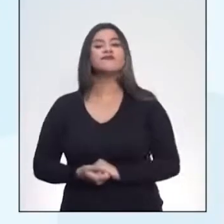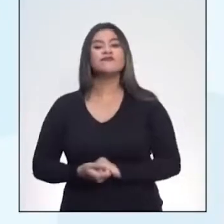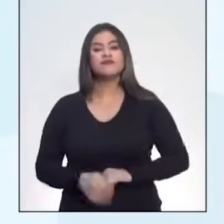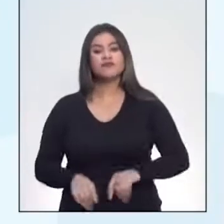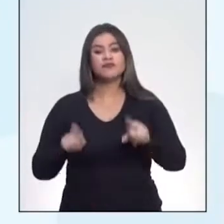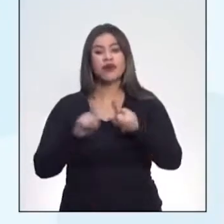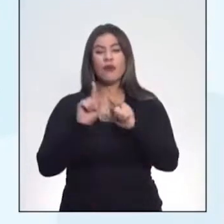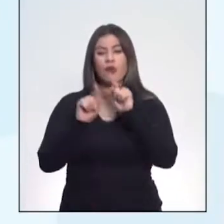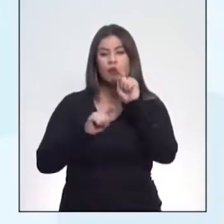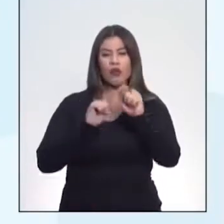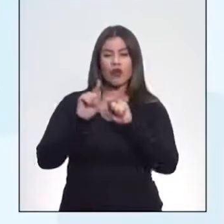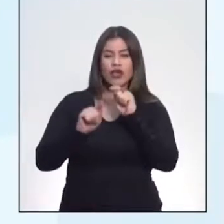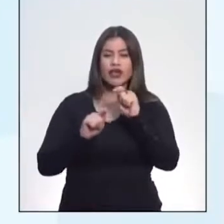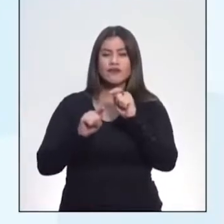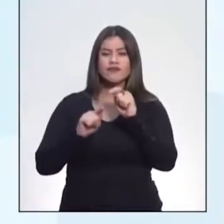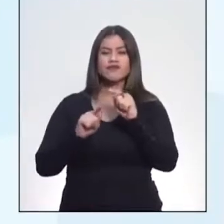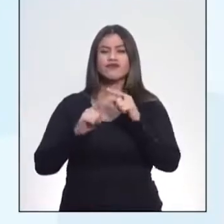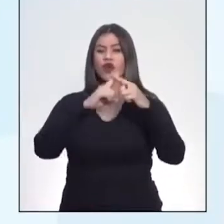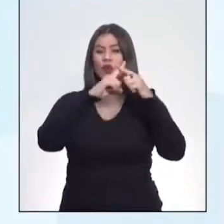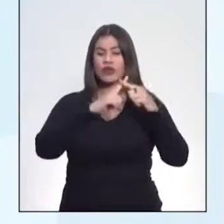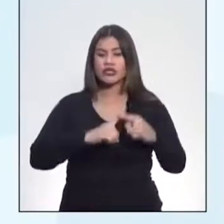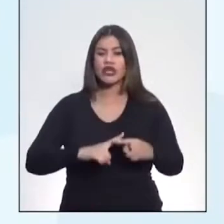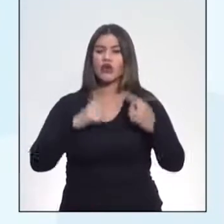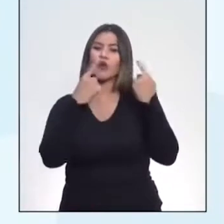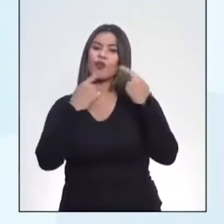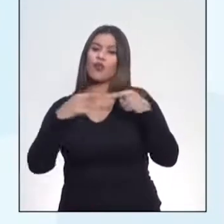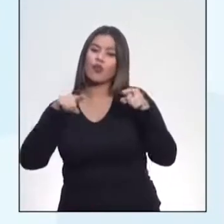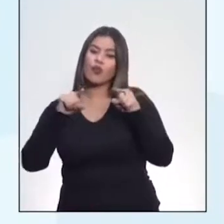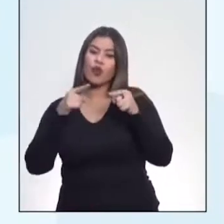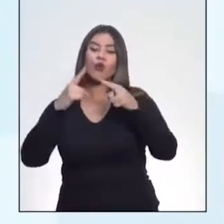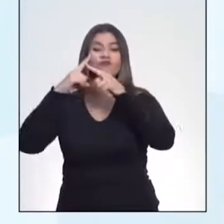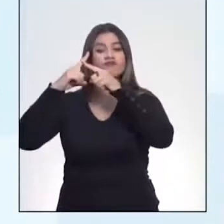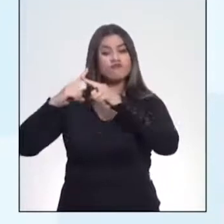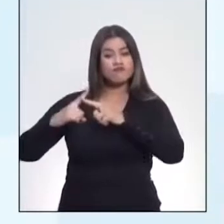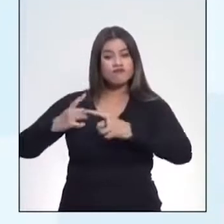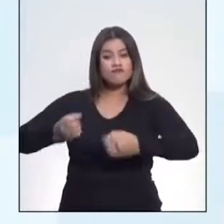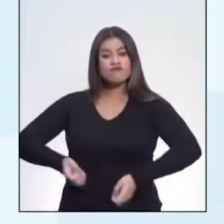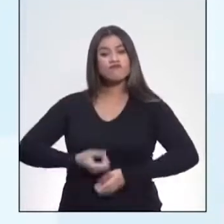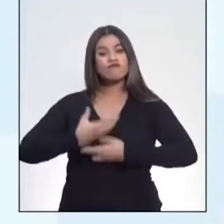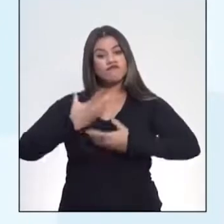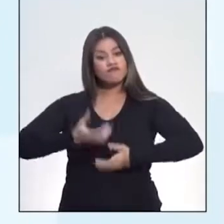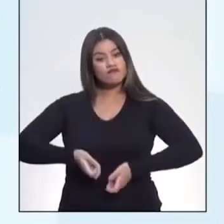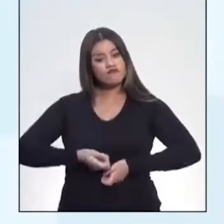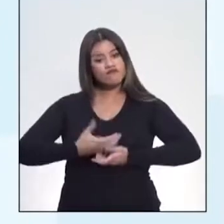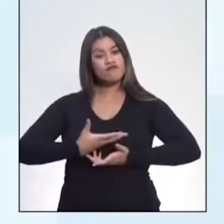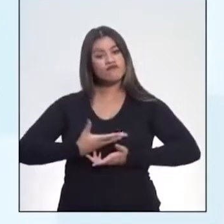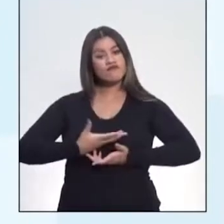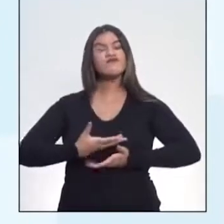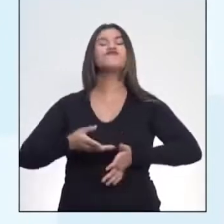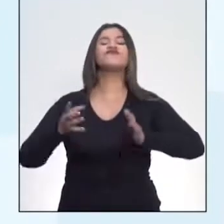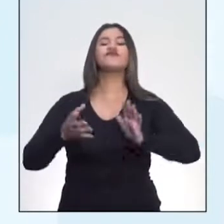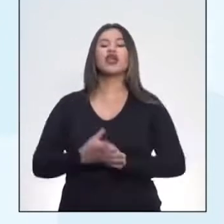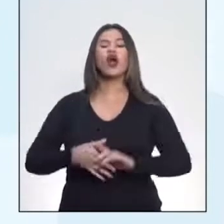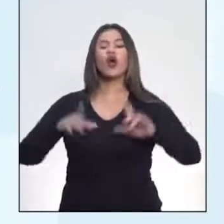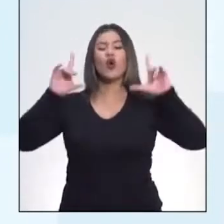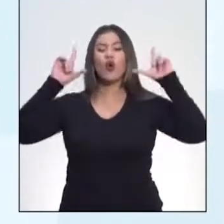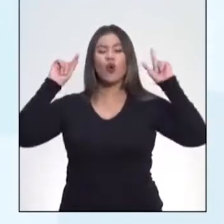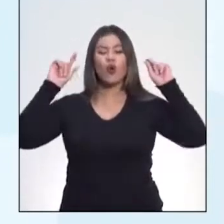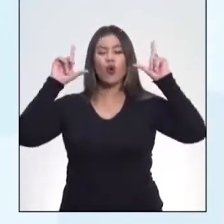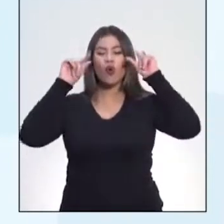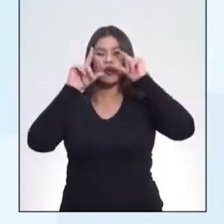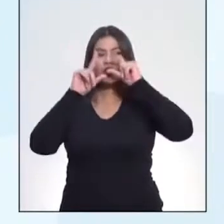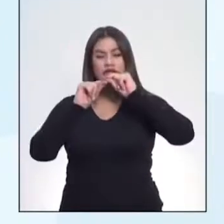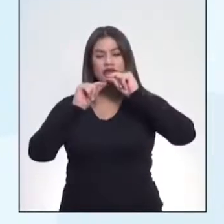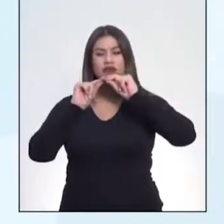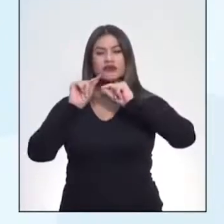competições de música competições musicais e poéticas os gregos atribuíam também importância essas competição